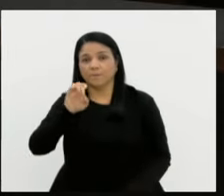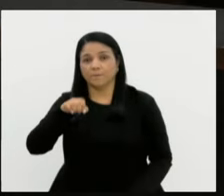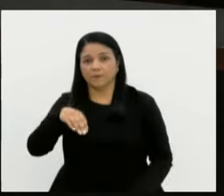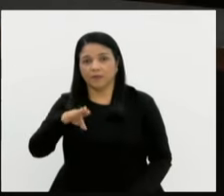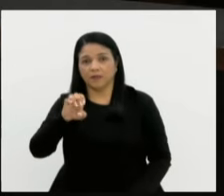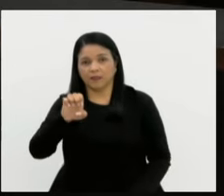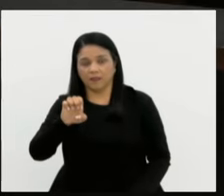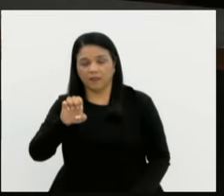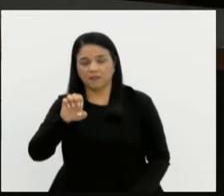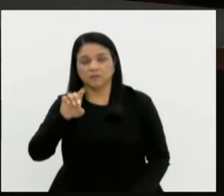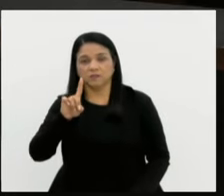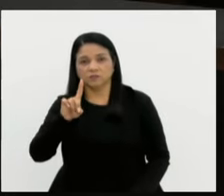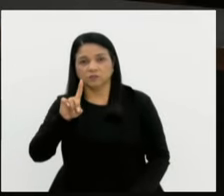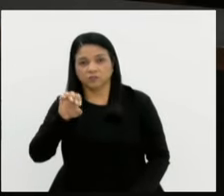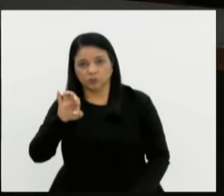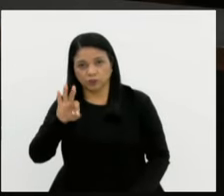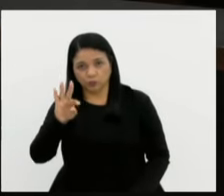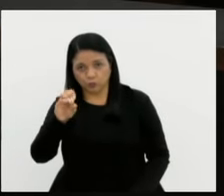Abicair